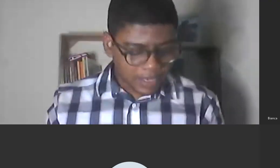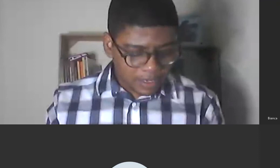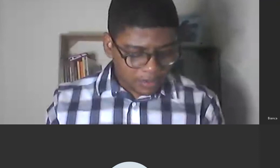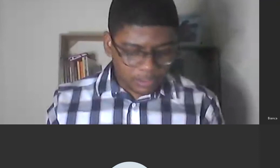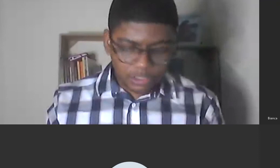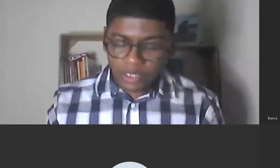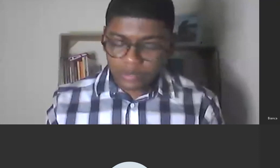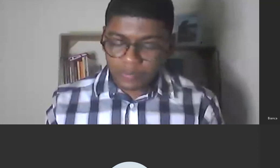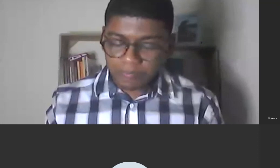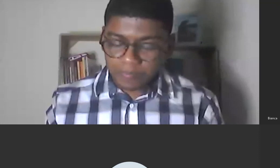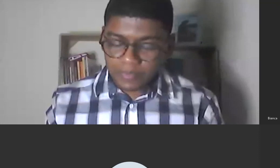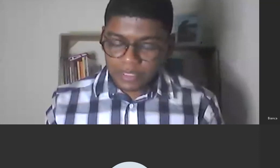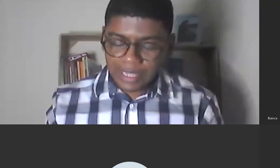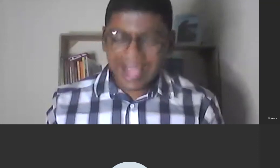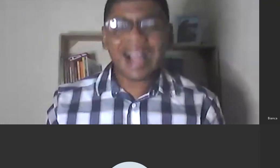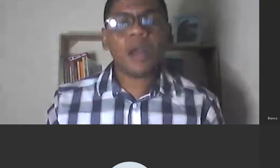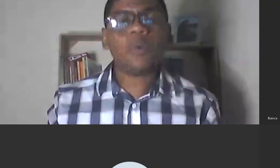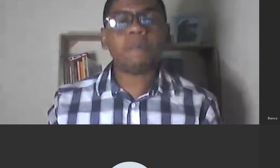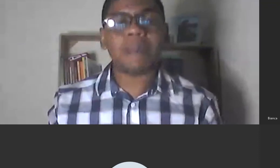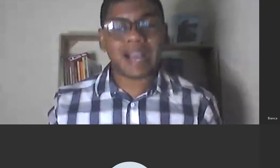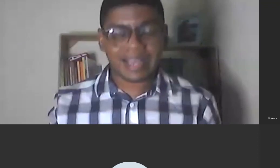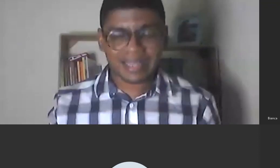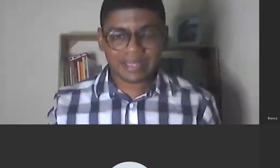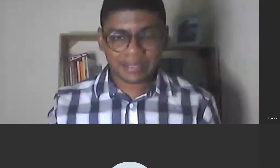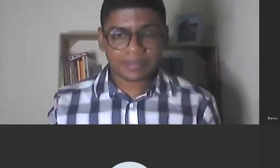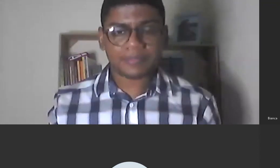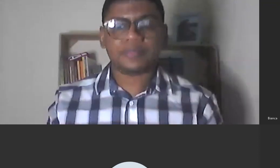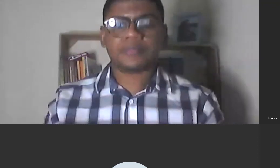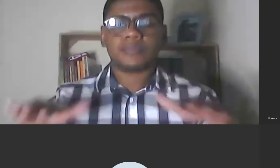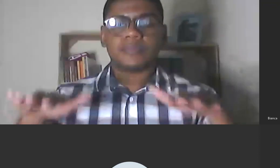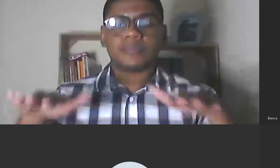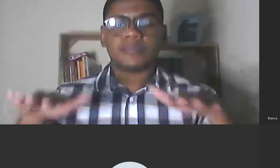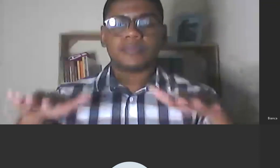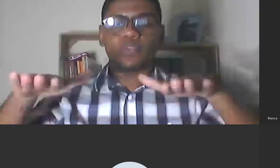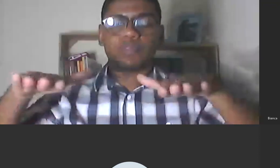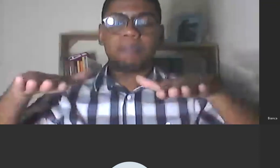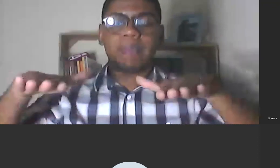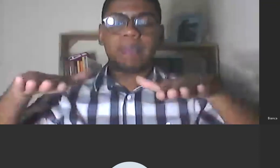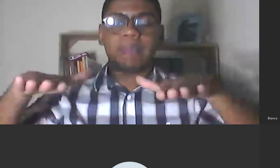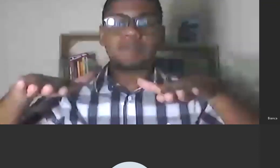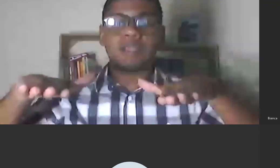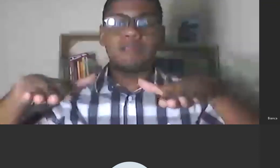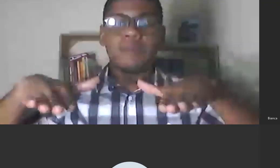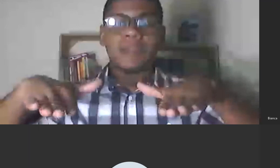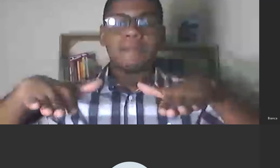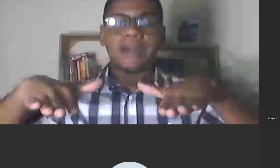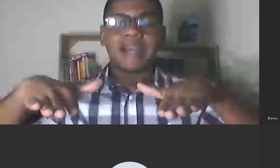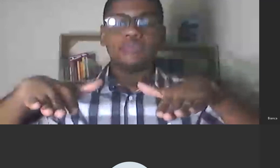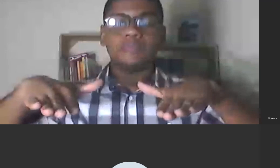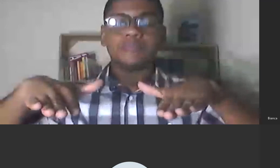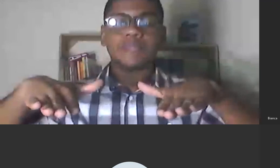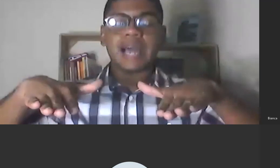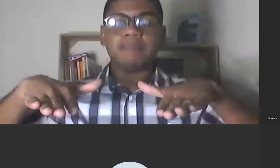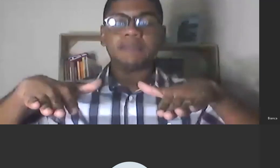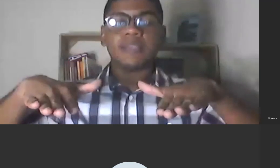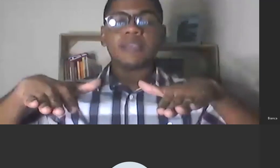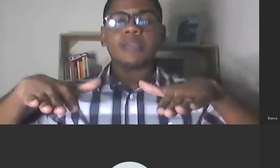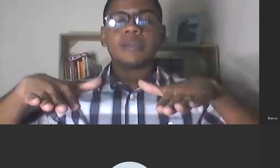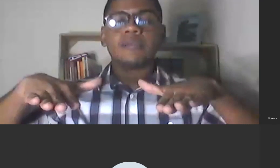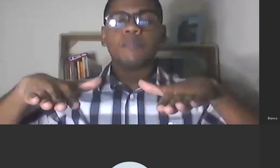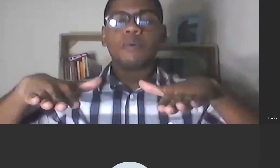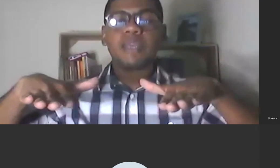Ok? Continuando. Arrumar. As 2 mãos abertas, palma da mão para baixo,